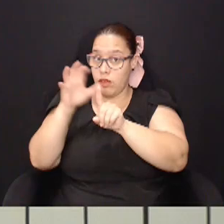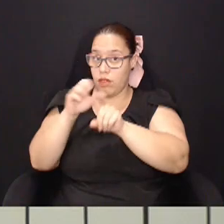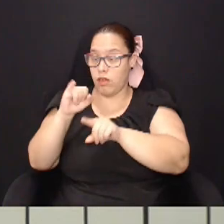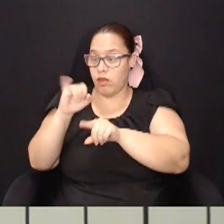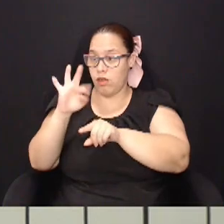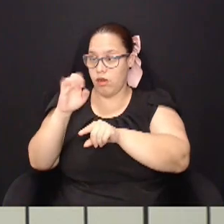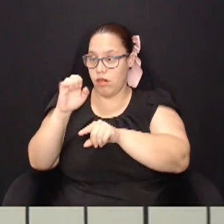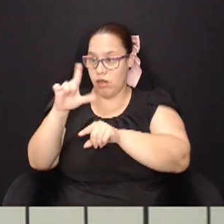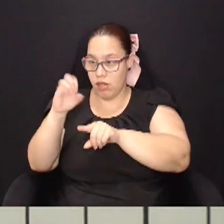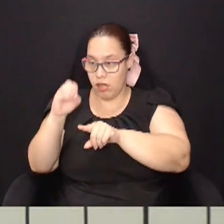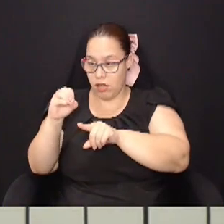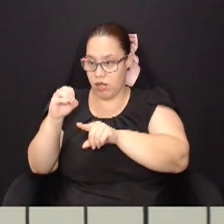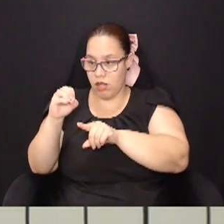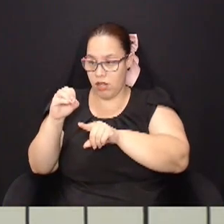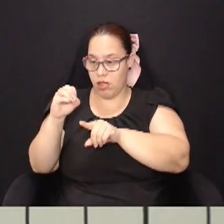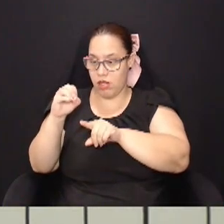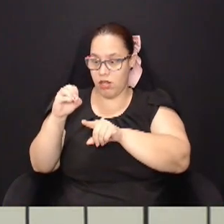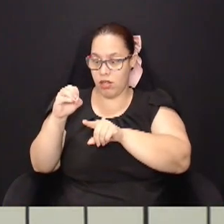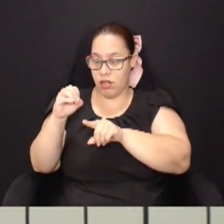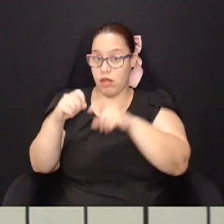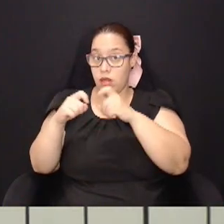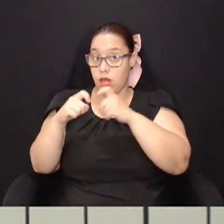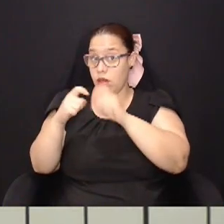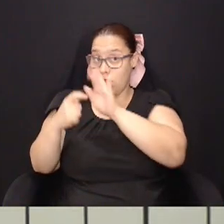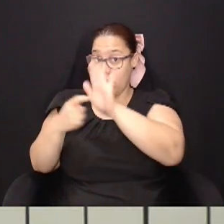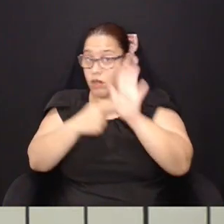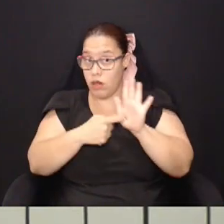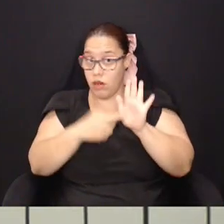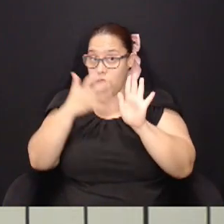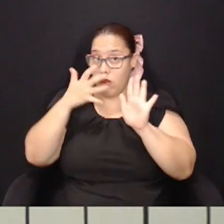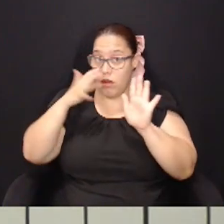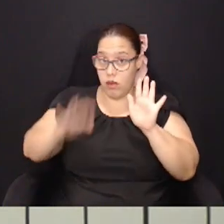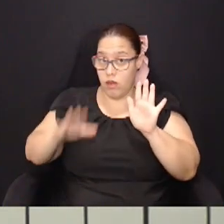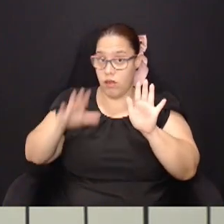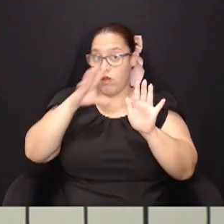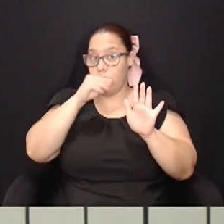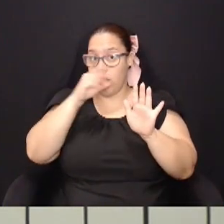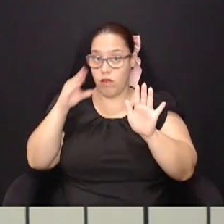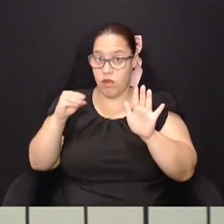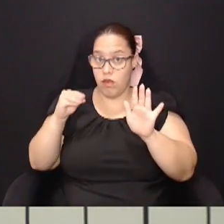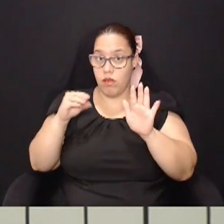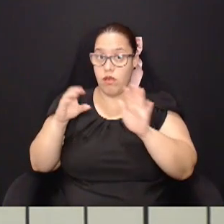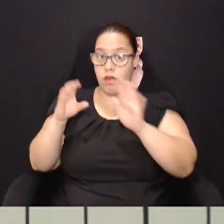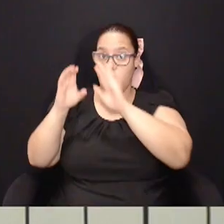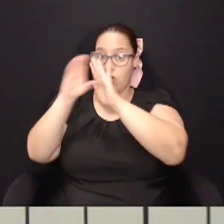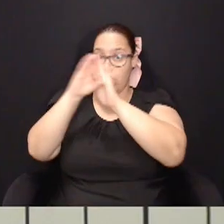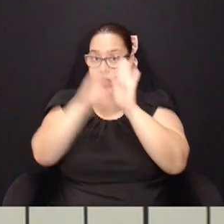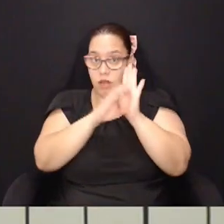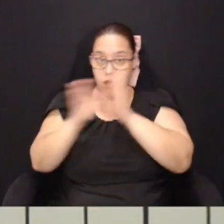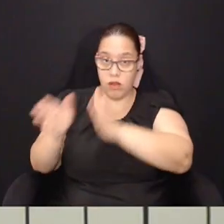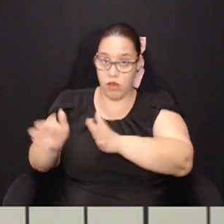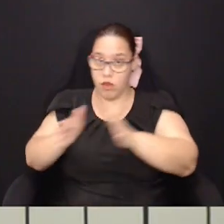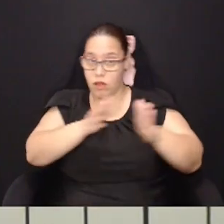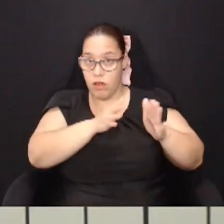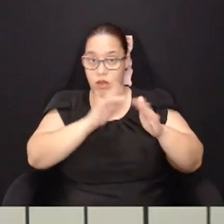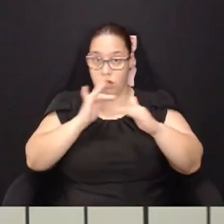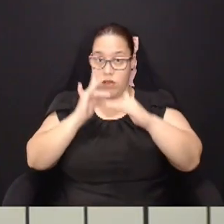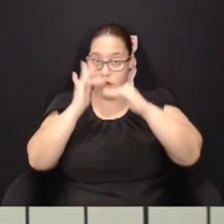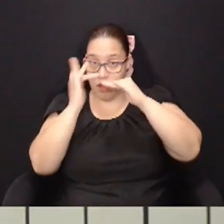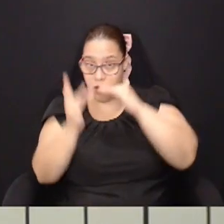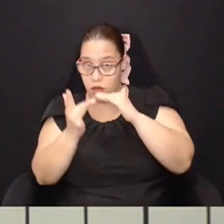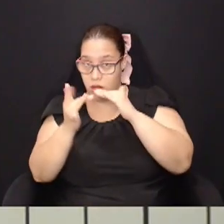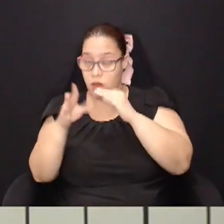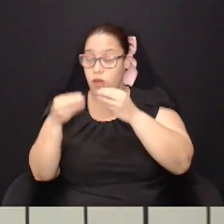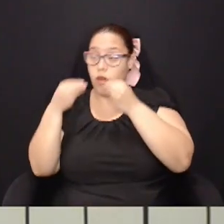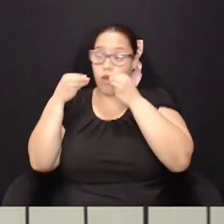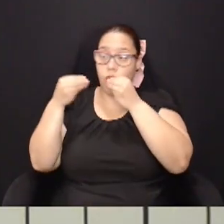marido por exploração e exposição de menores de idade em conteúdos produzidos para as redes sociais. Como é que você